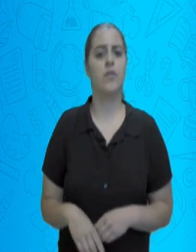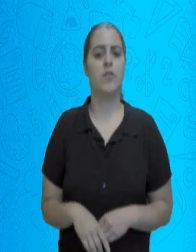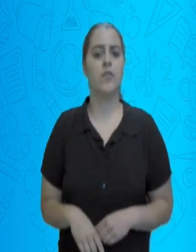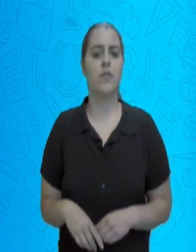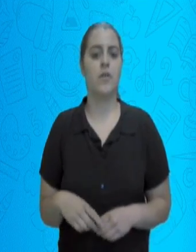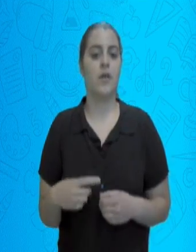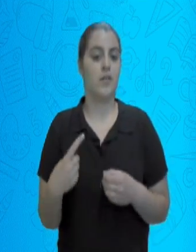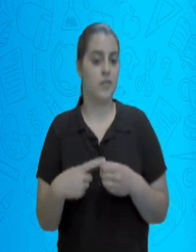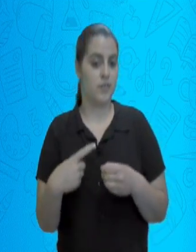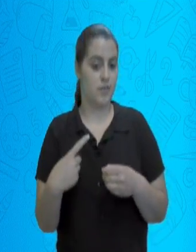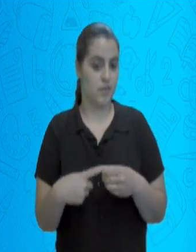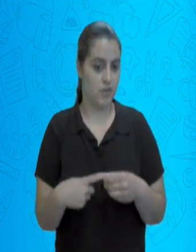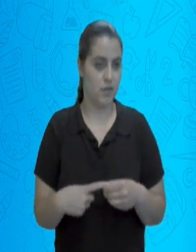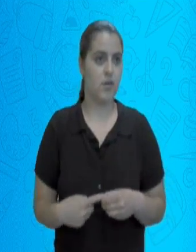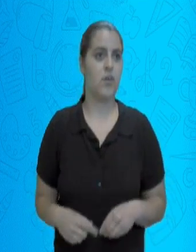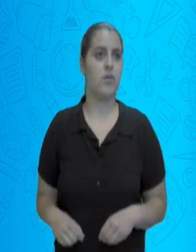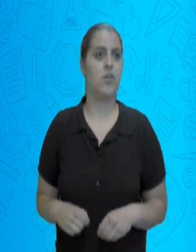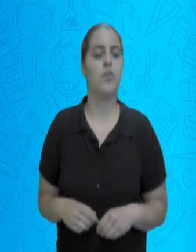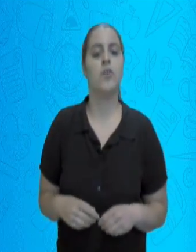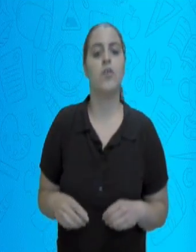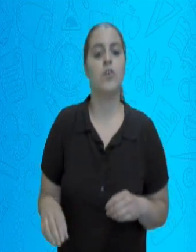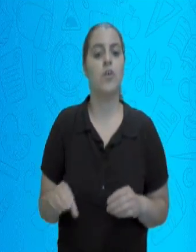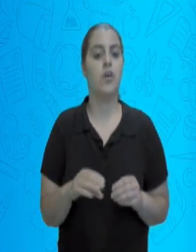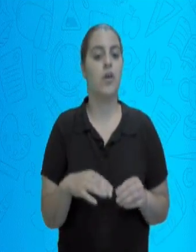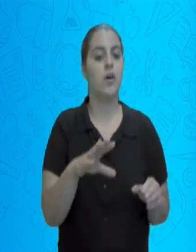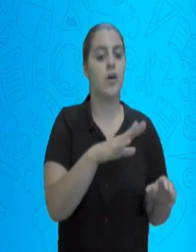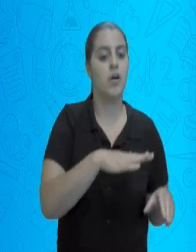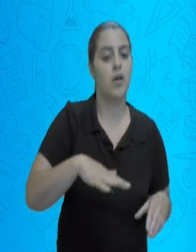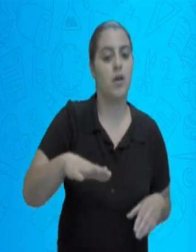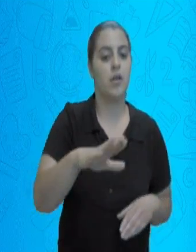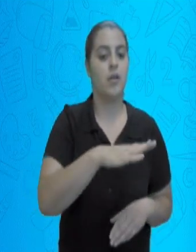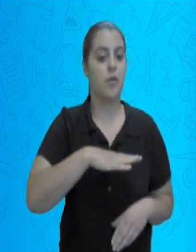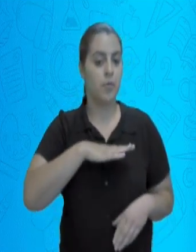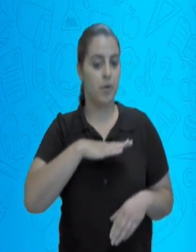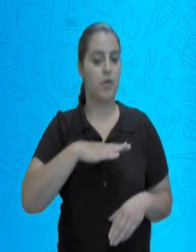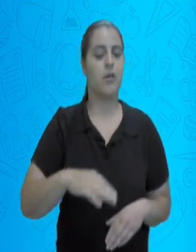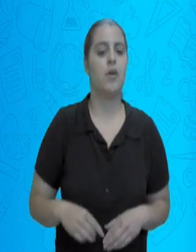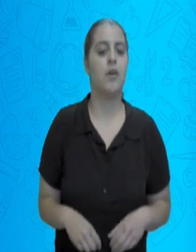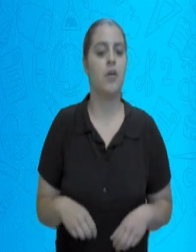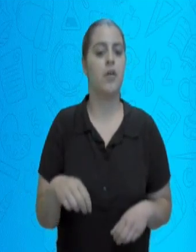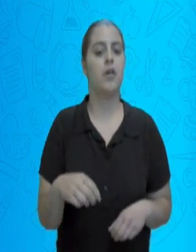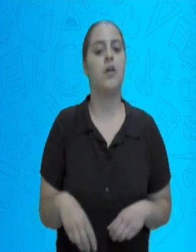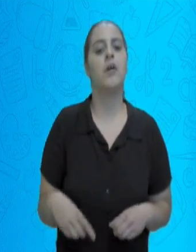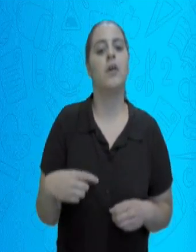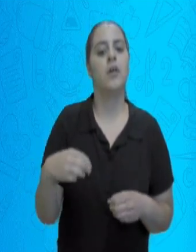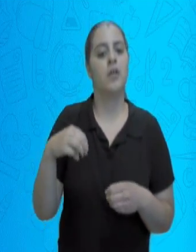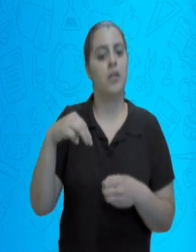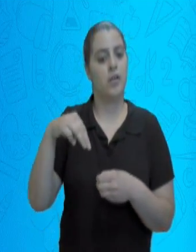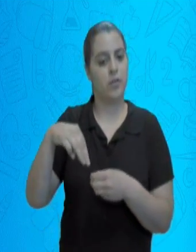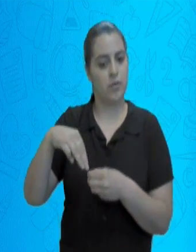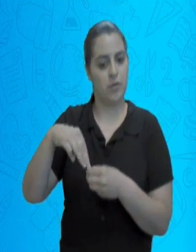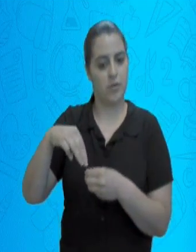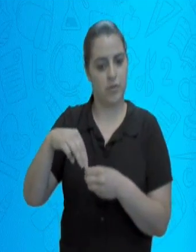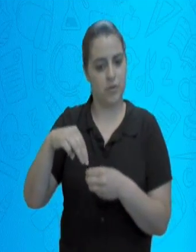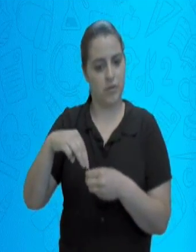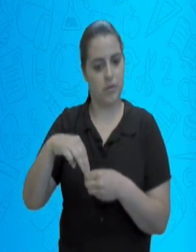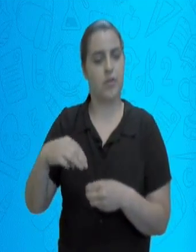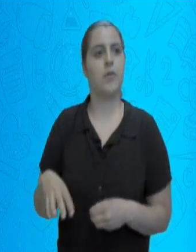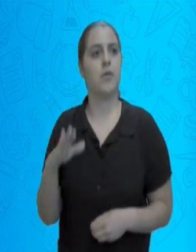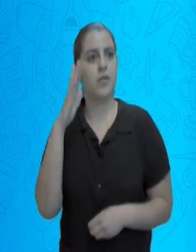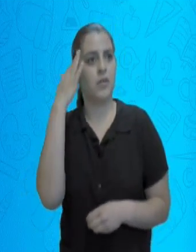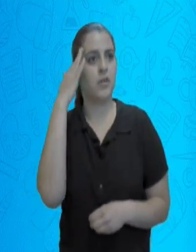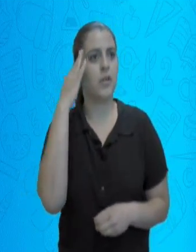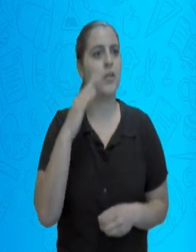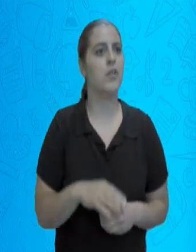a cidade é a parte urbanizada do município. Então, por aqui a gente já começa a entender